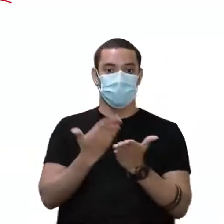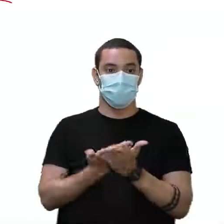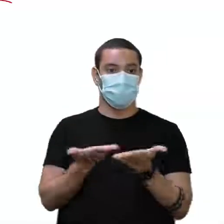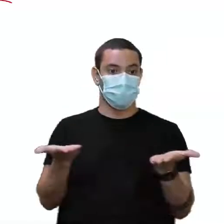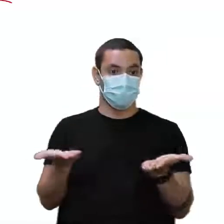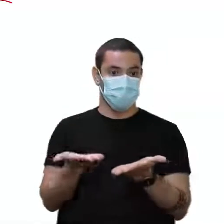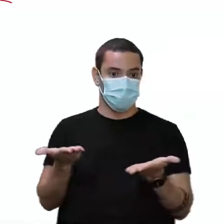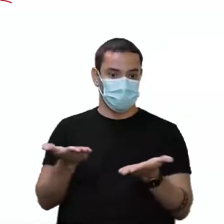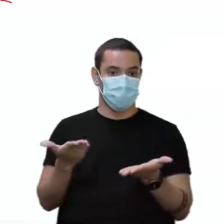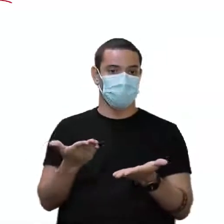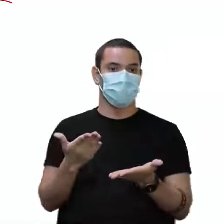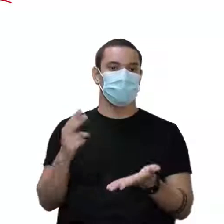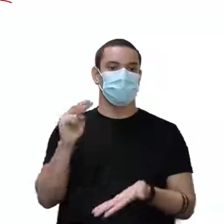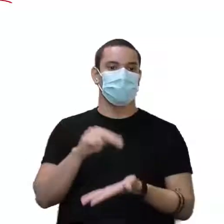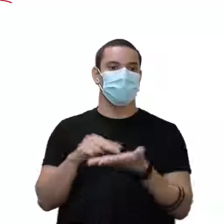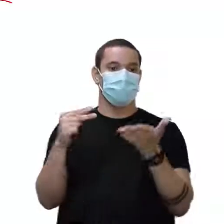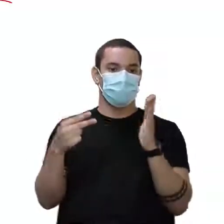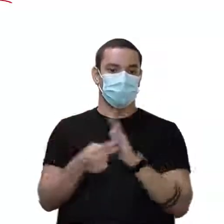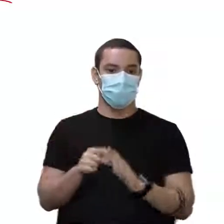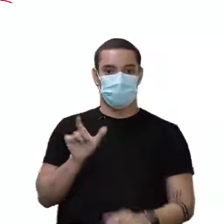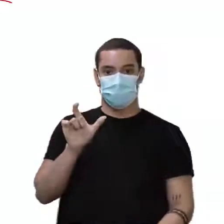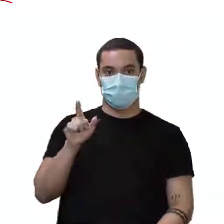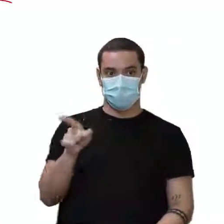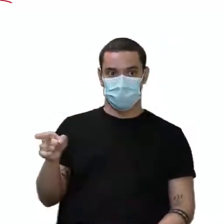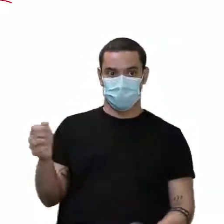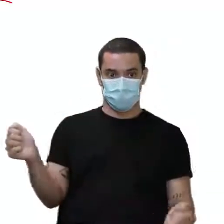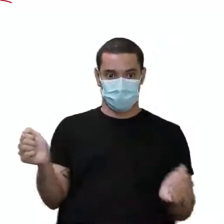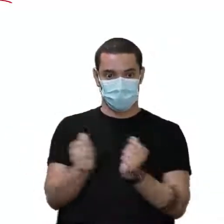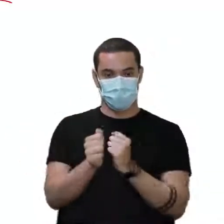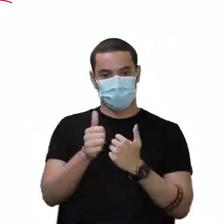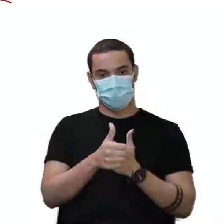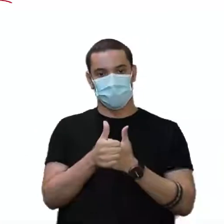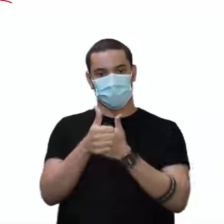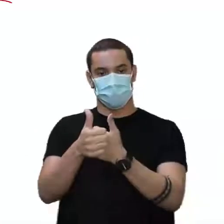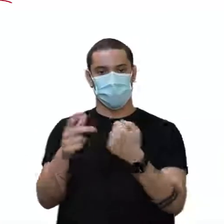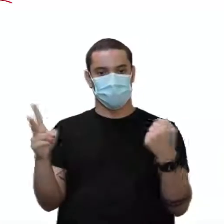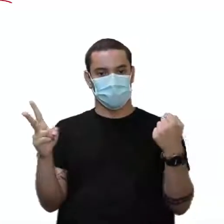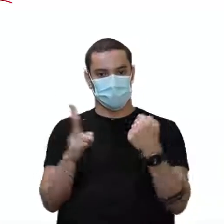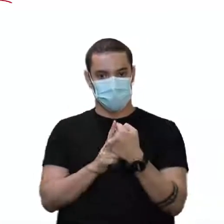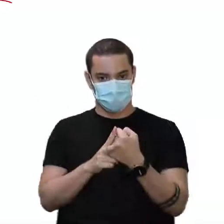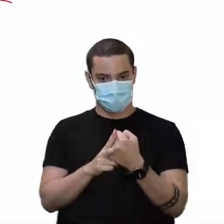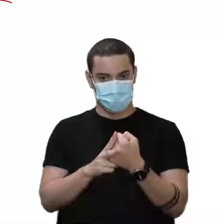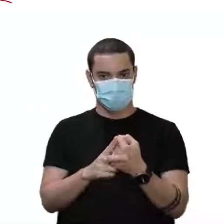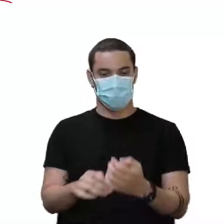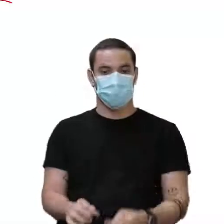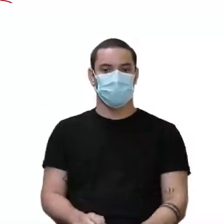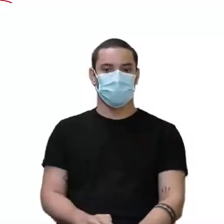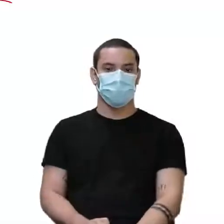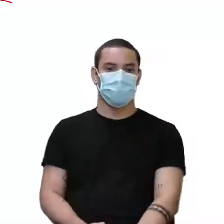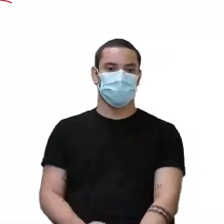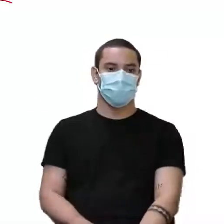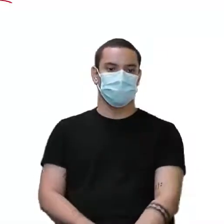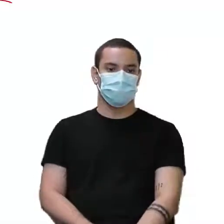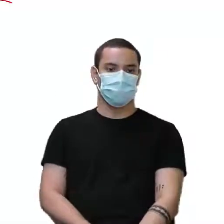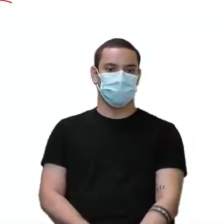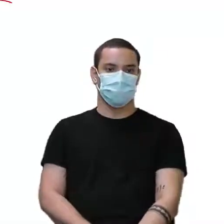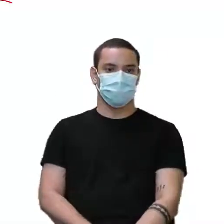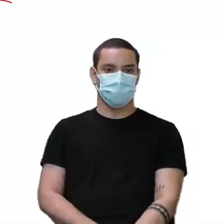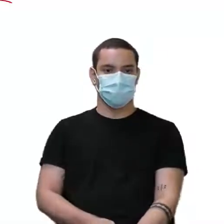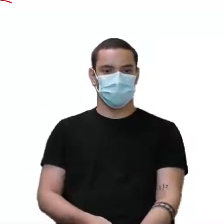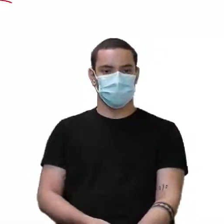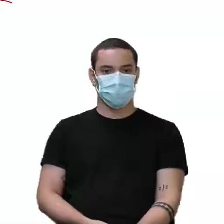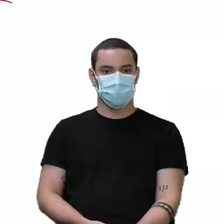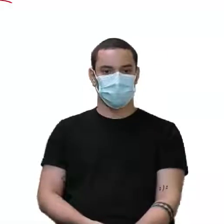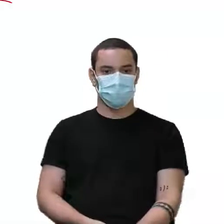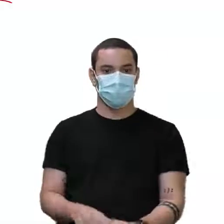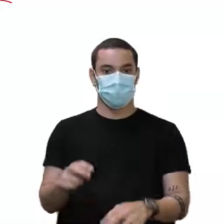gente vai usar o simple past, a estrutura do simple past com auxiliar did e o verbo aqui. Aqui no caso não está no passado porque é uma interrogação,